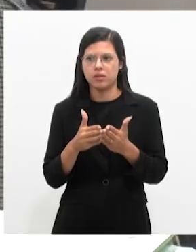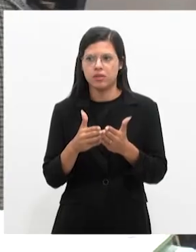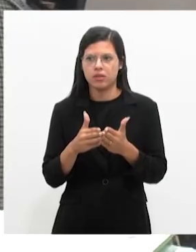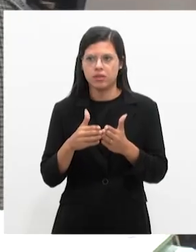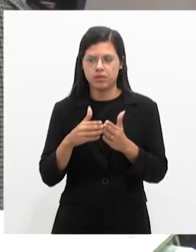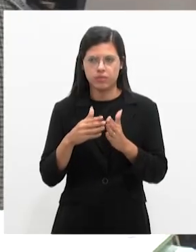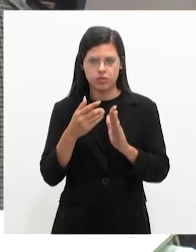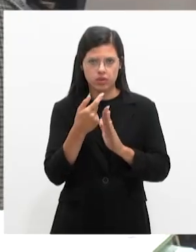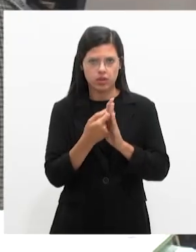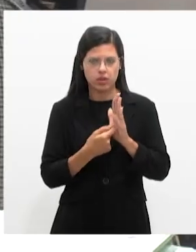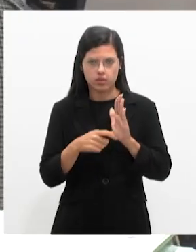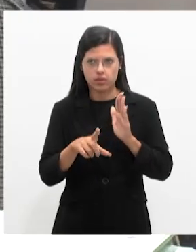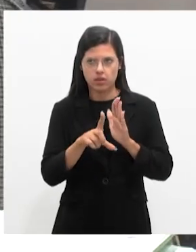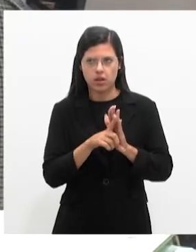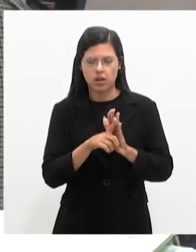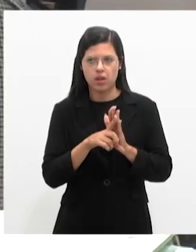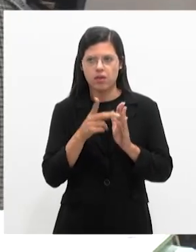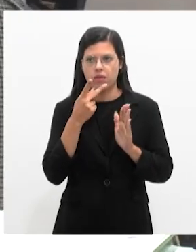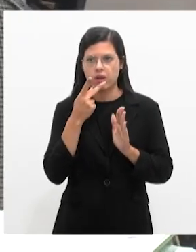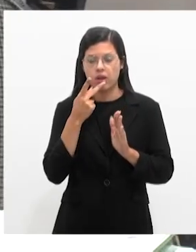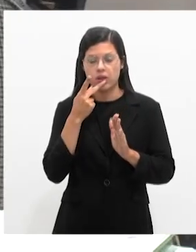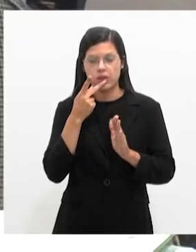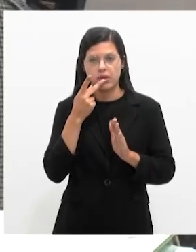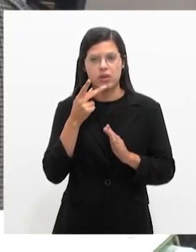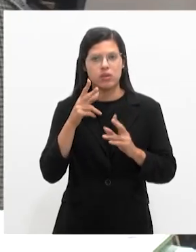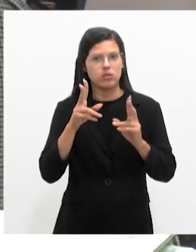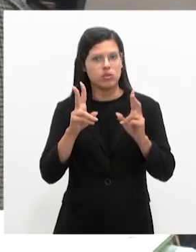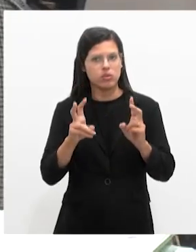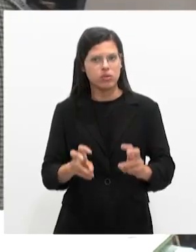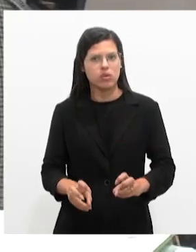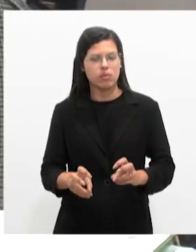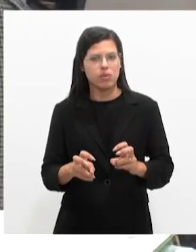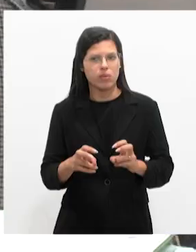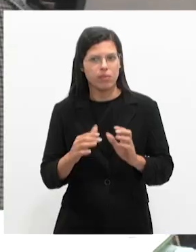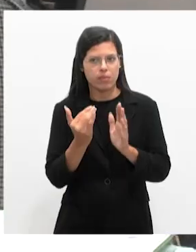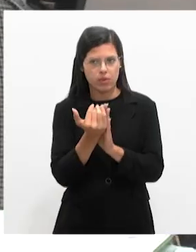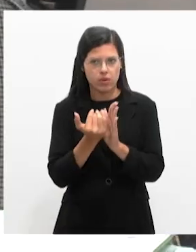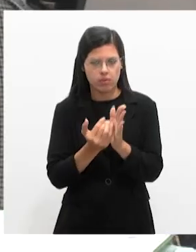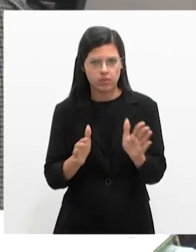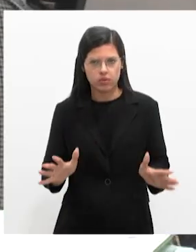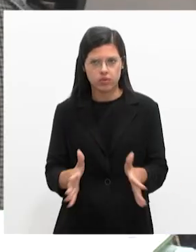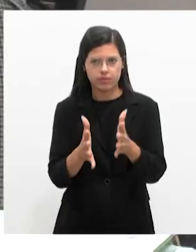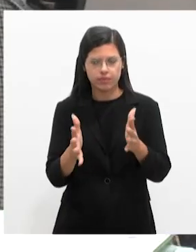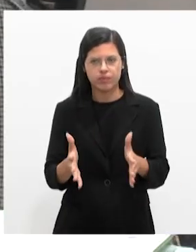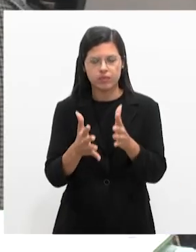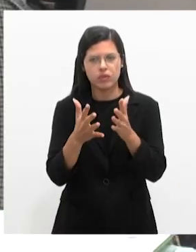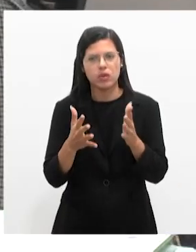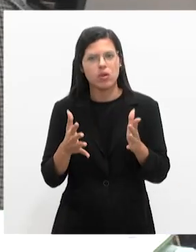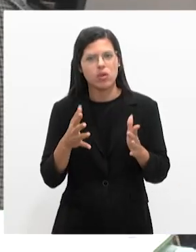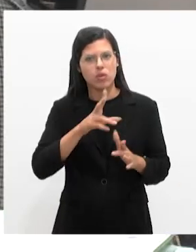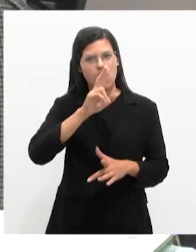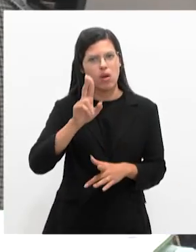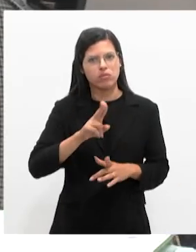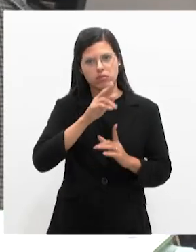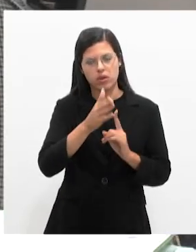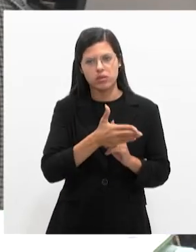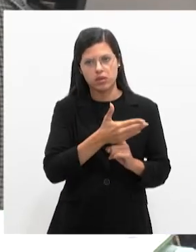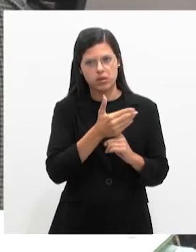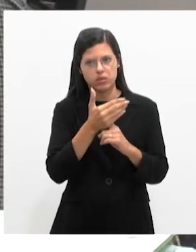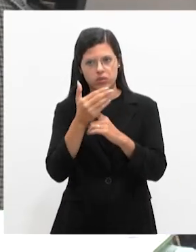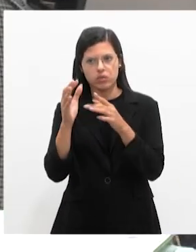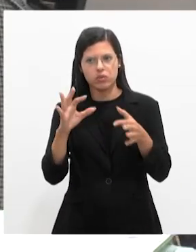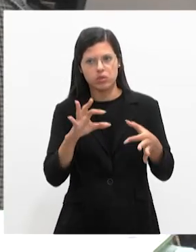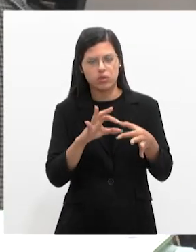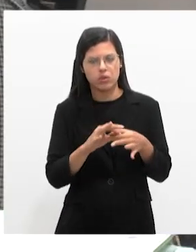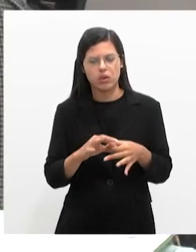lei dispõe sobre o programa de estímulo à implantação das tecnologias de conectividade móvel no Estado